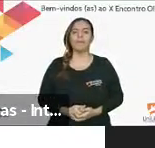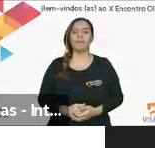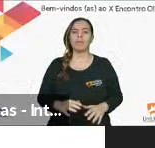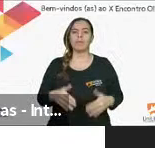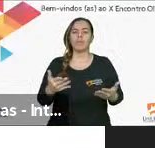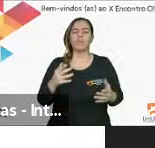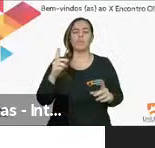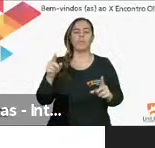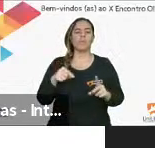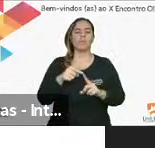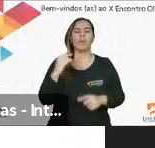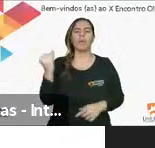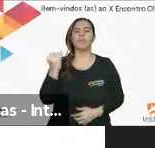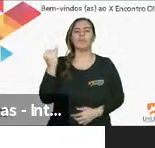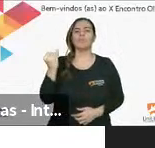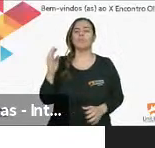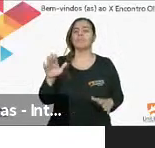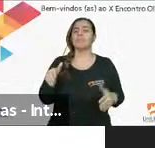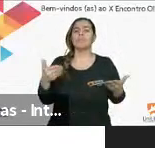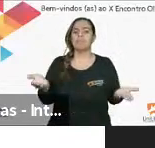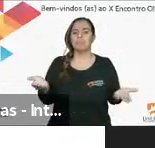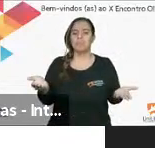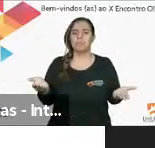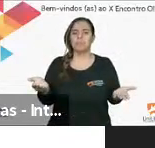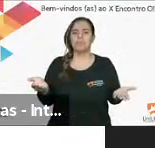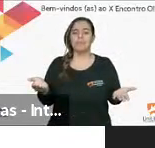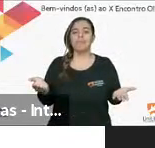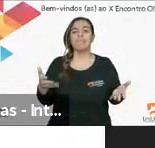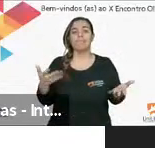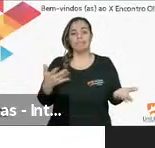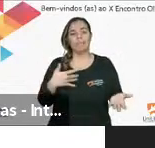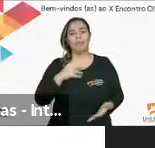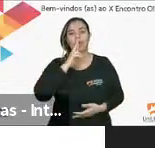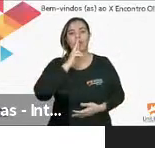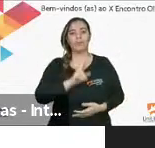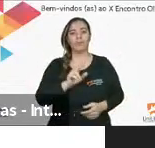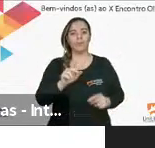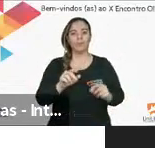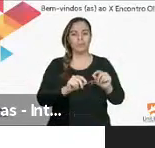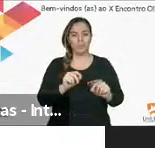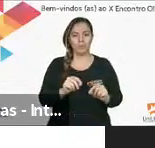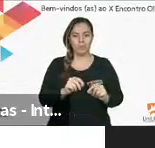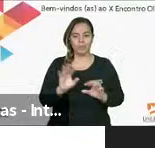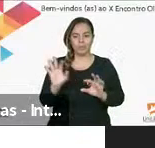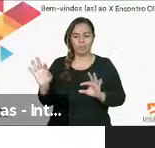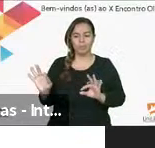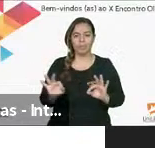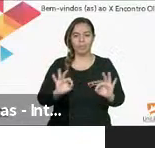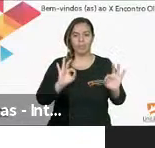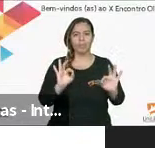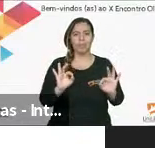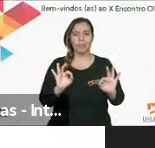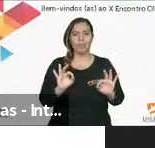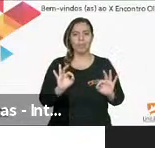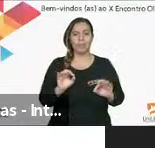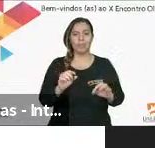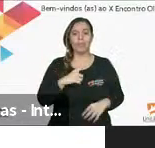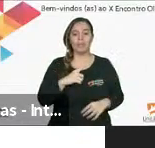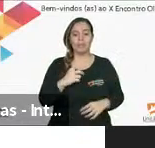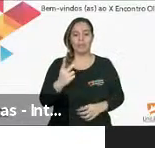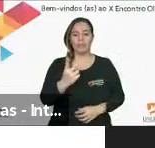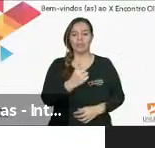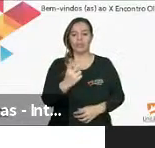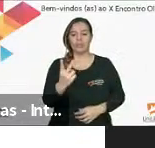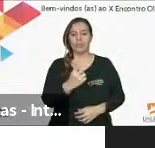disso? E aí eu falo, respondo o que o Matarana disse. Dos dois lados pode